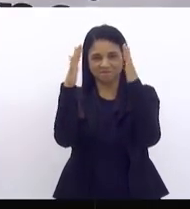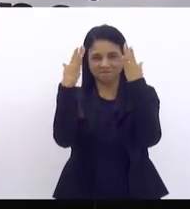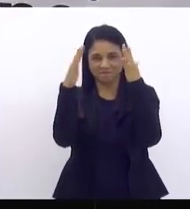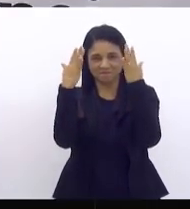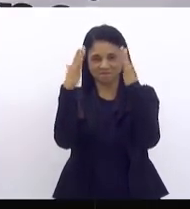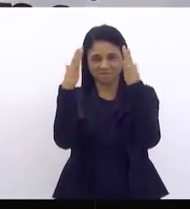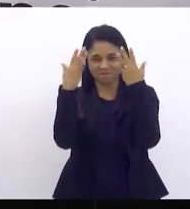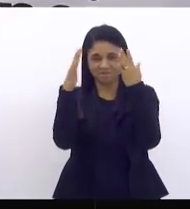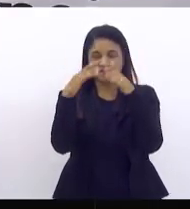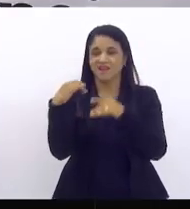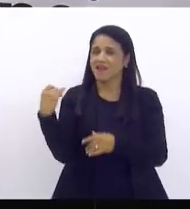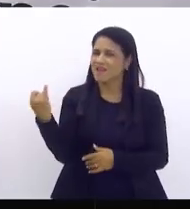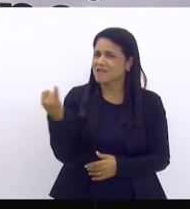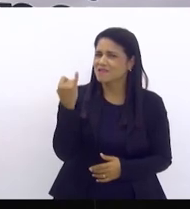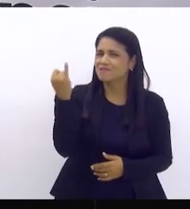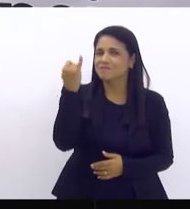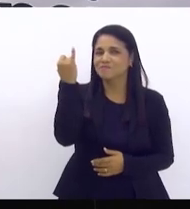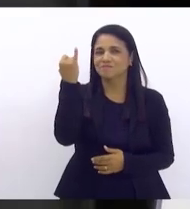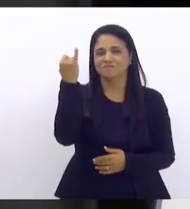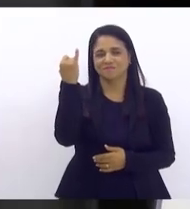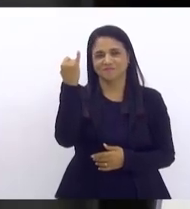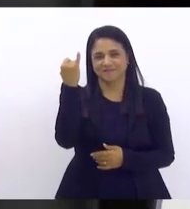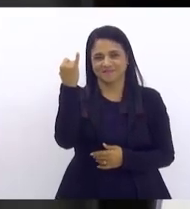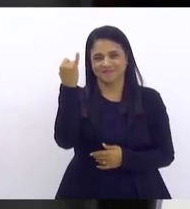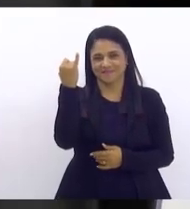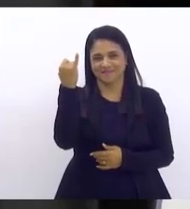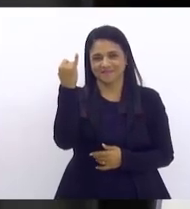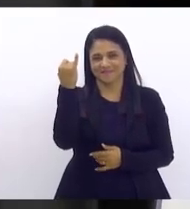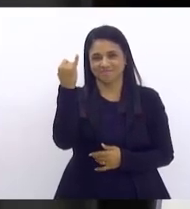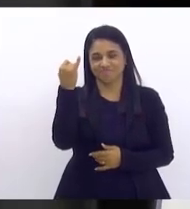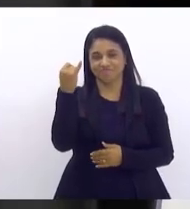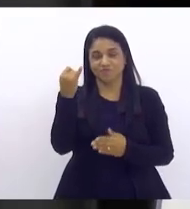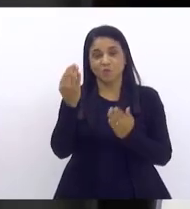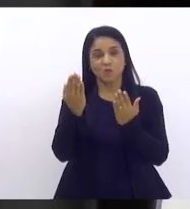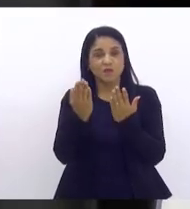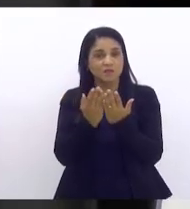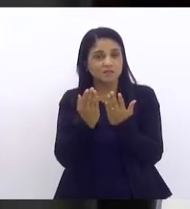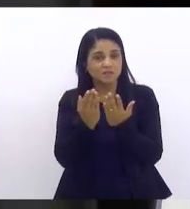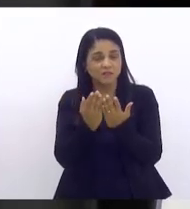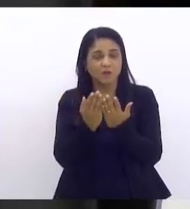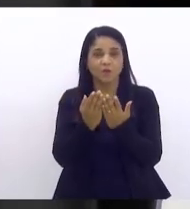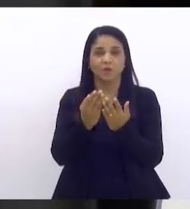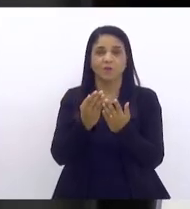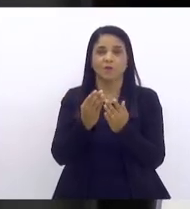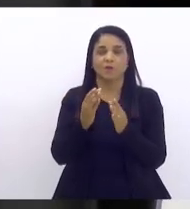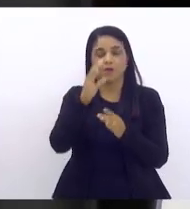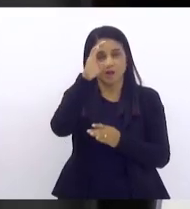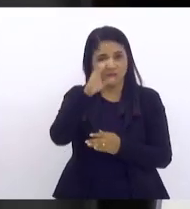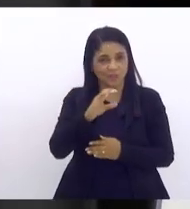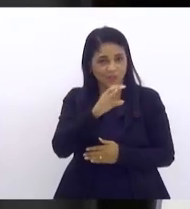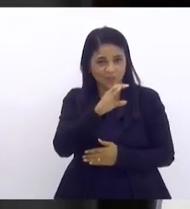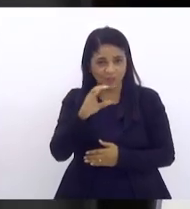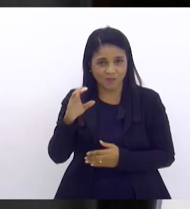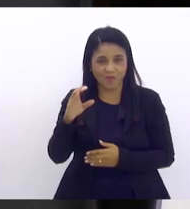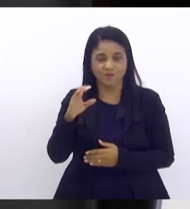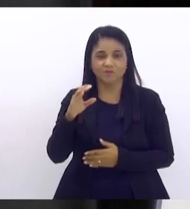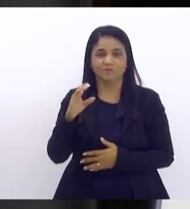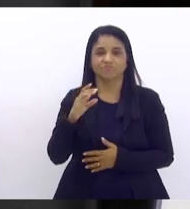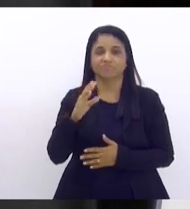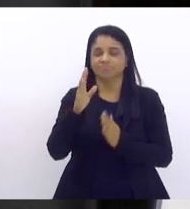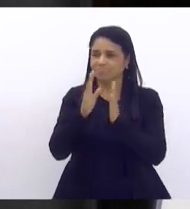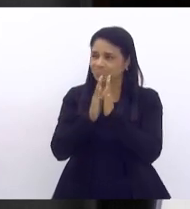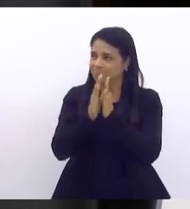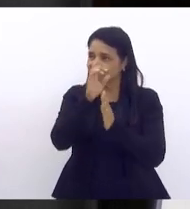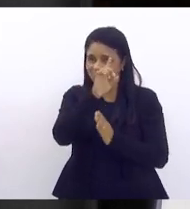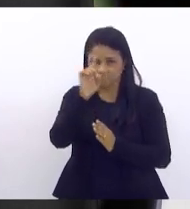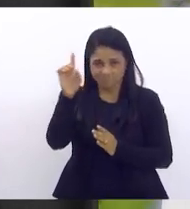Então é muito importante a gente ver um cristão, um católico, uma pessoa temente a Deus